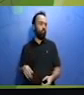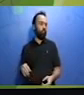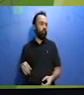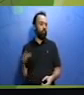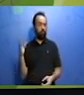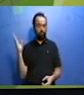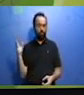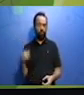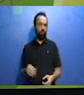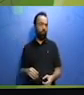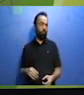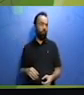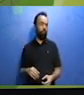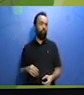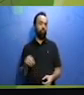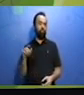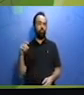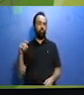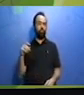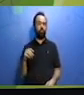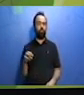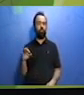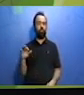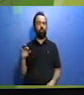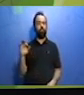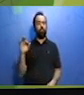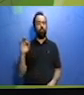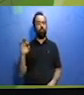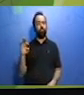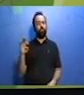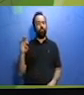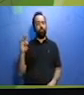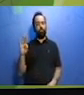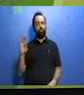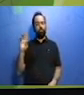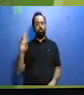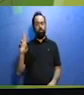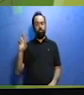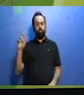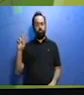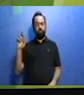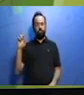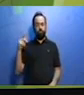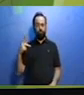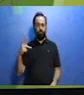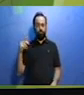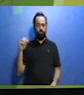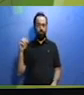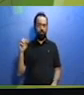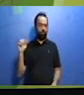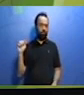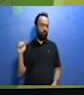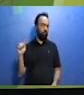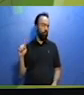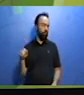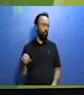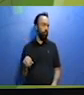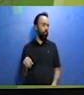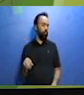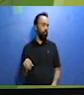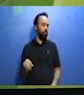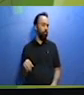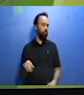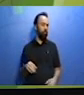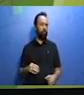nós temos o uso da turfa, que é um granulado absorvente que ajuda na remoção do petróleo.